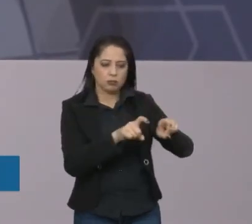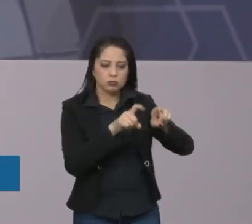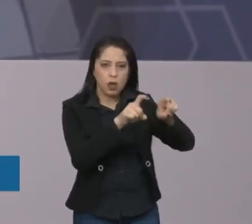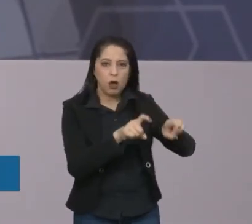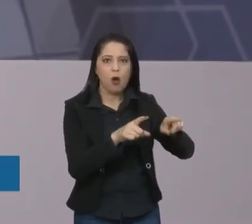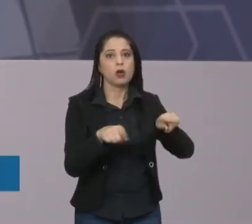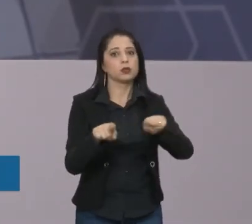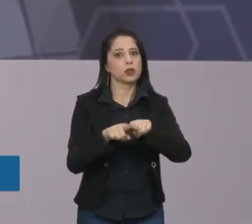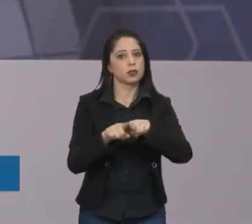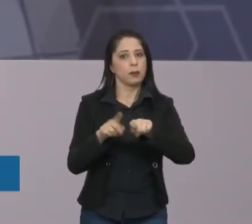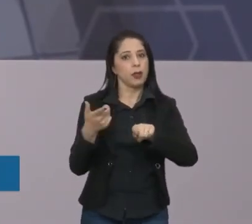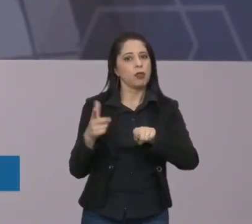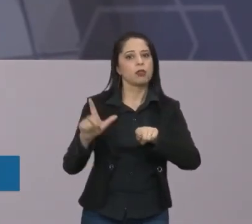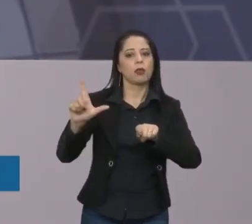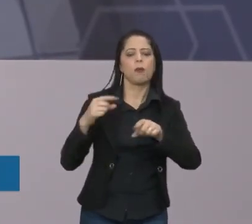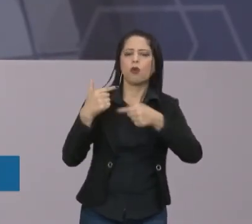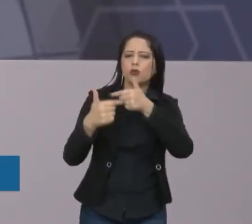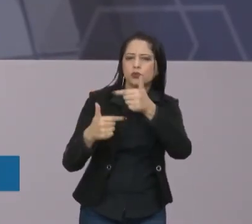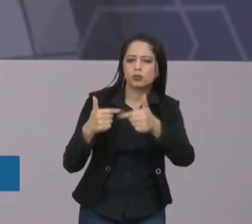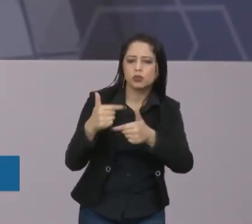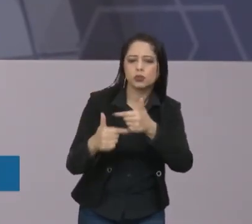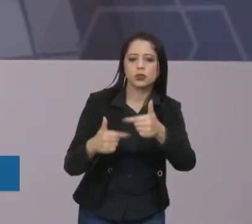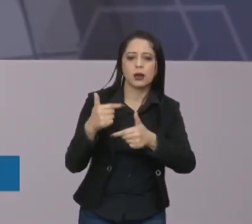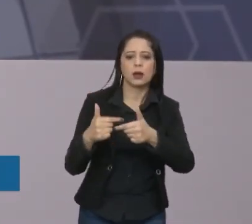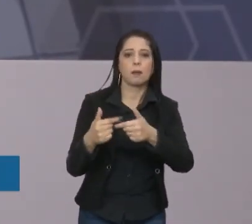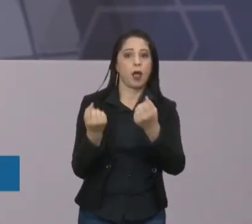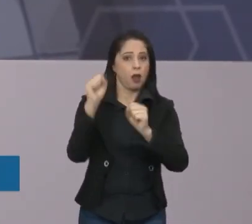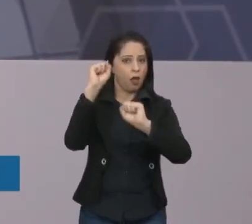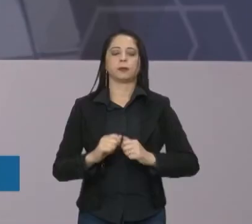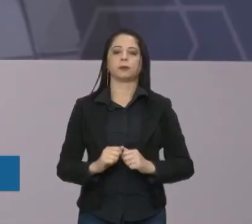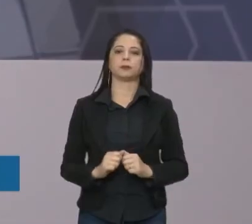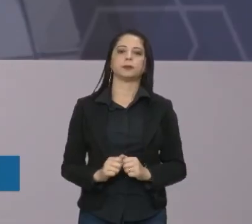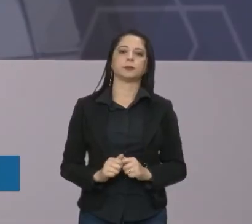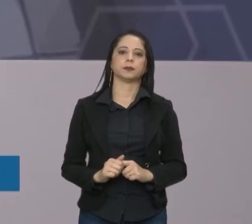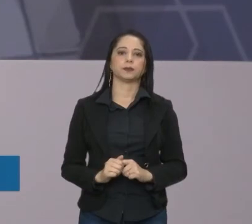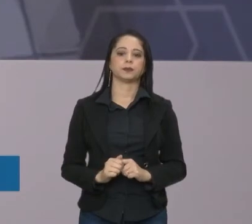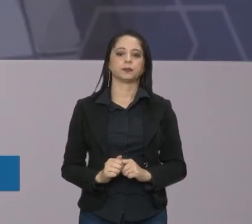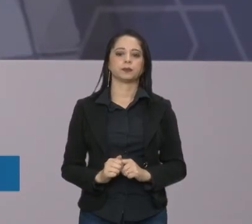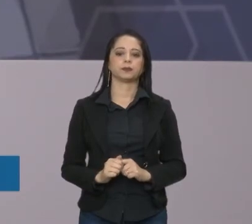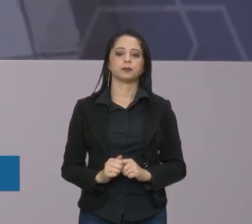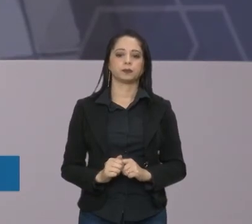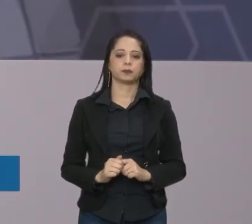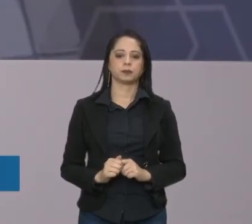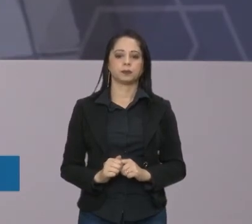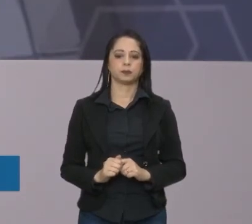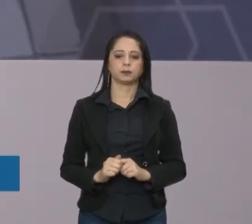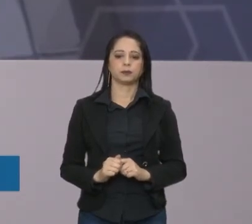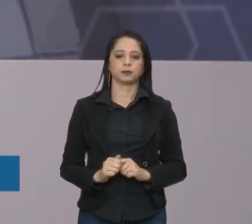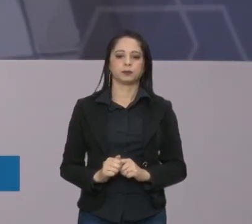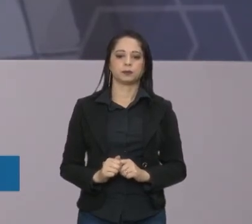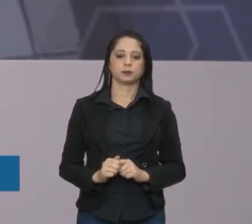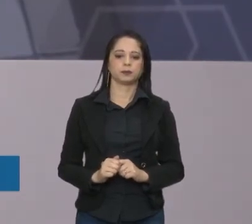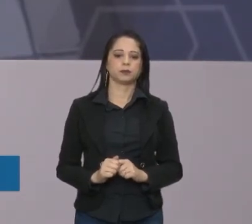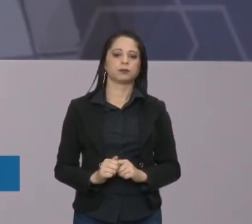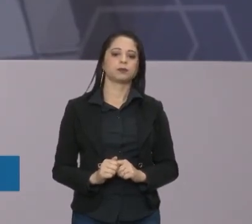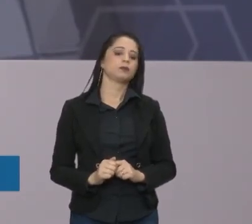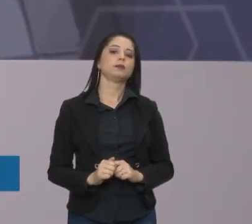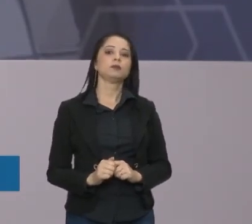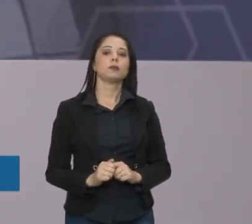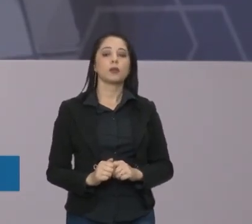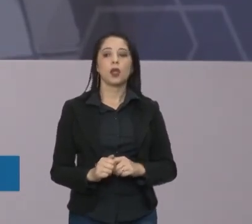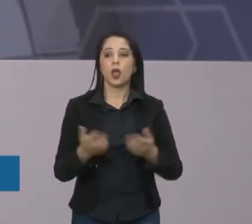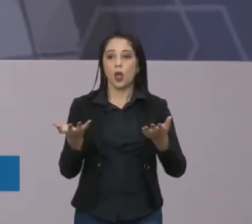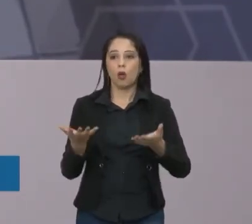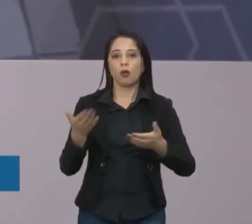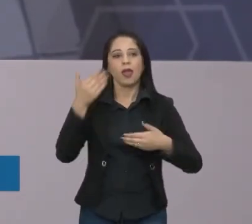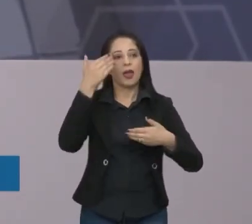também através do setor de indústria. Gostaria de congratular os Nikkeis a